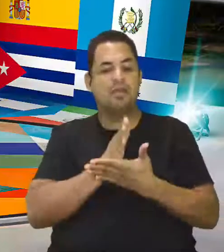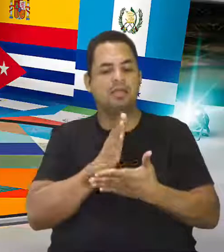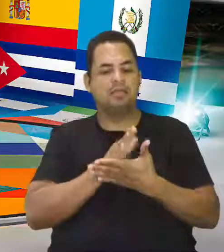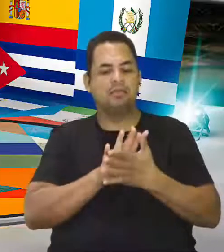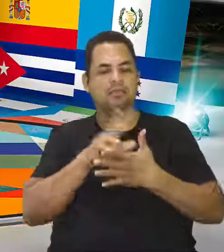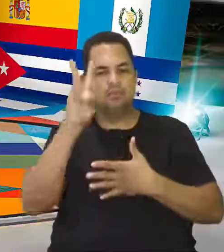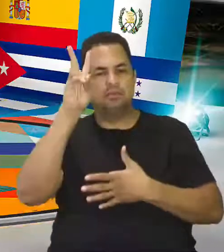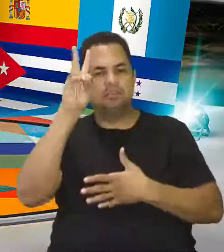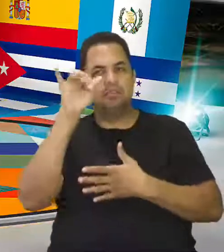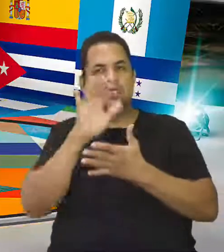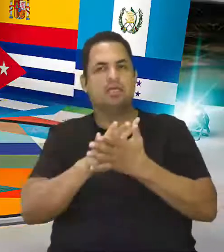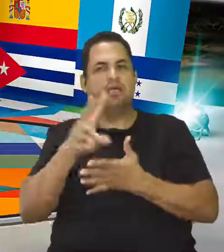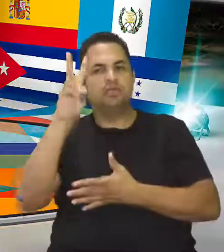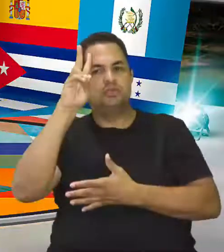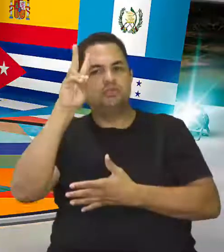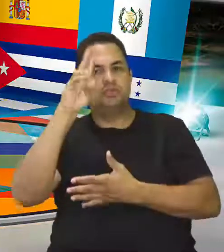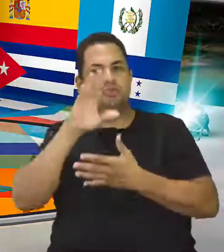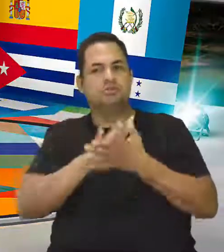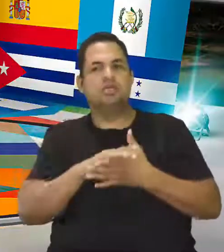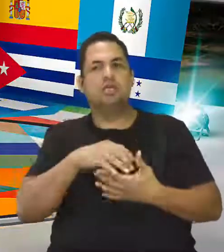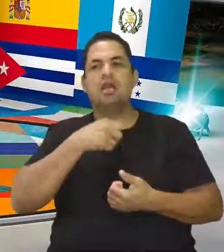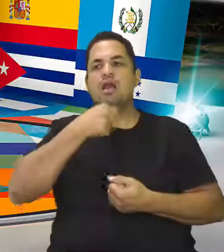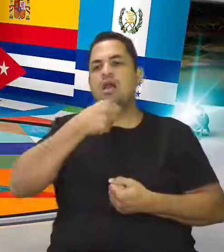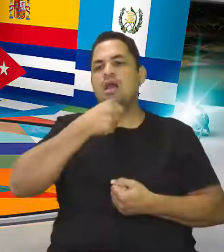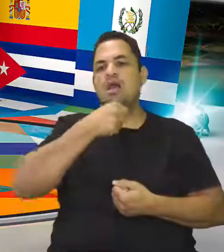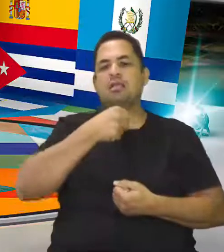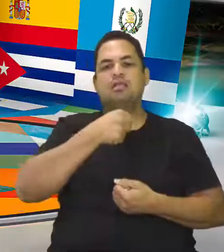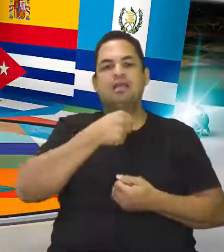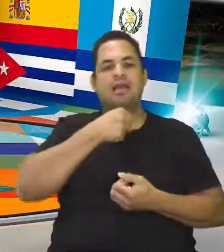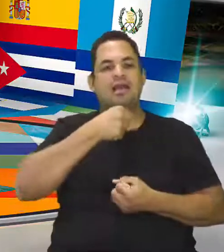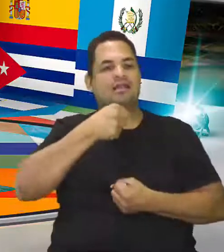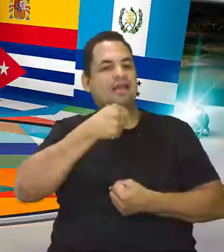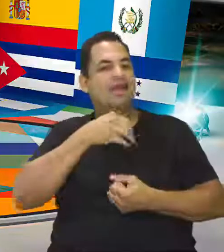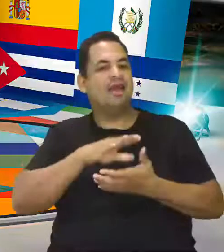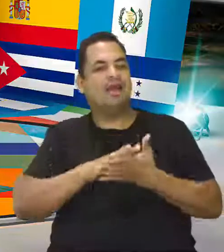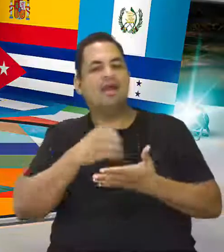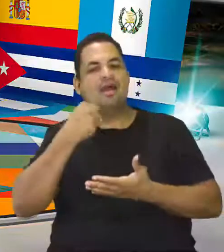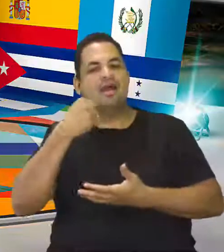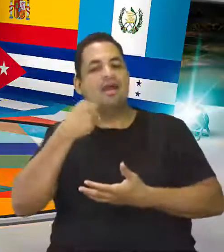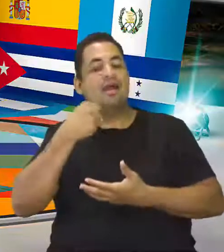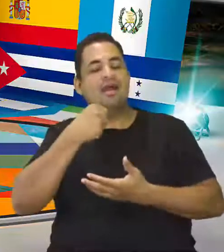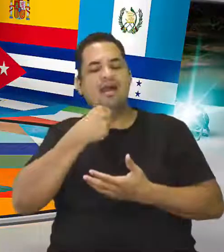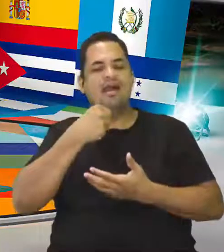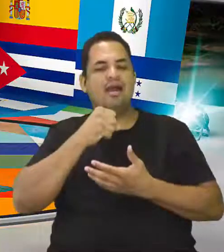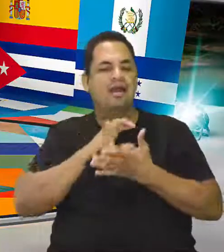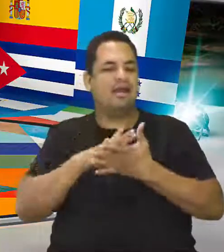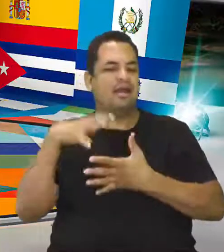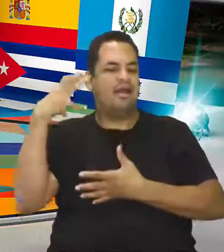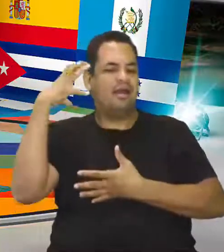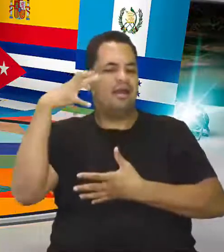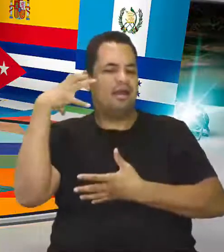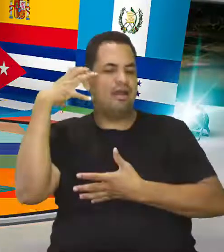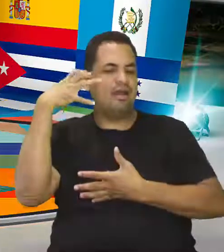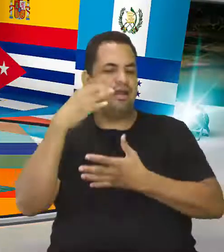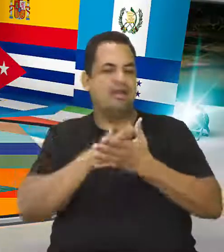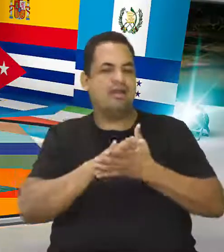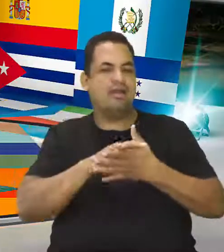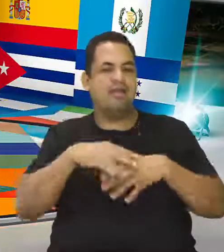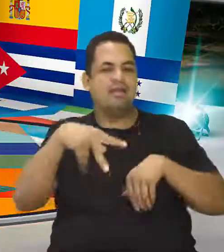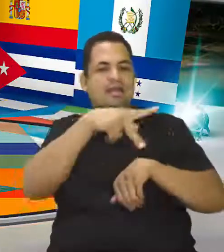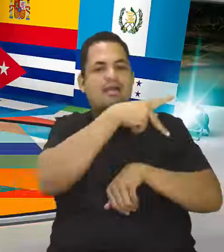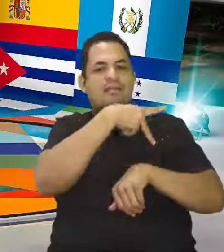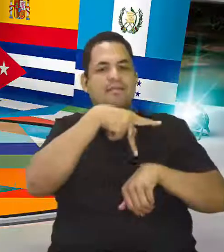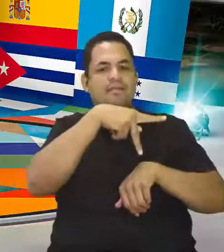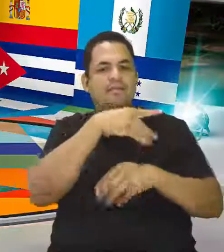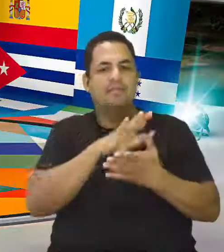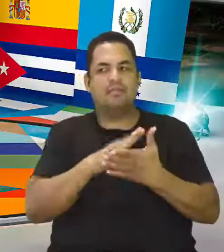ela cantando na praça para ganhar dinheiro ali com a sua música, com a sua dança, e aí ela conhece esse homem que